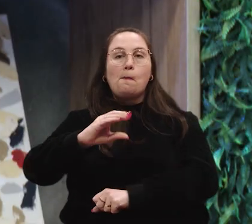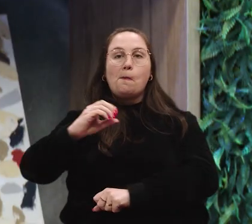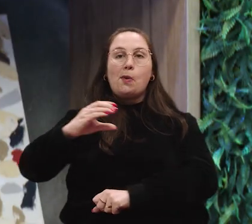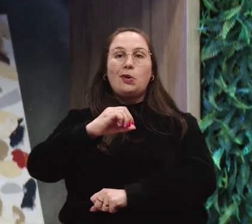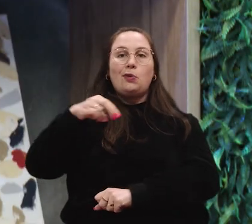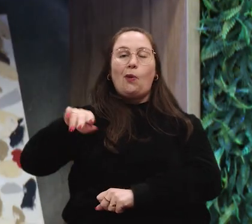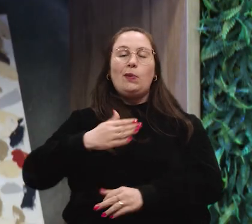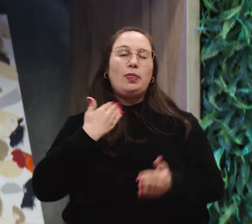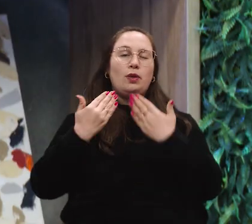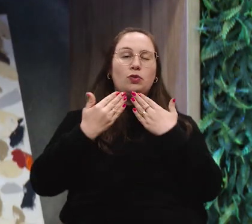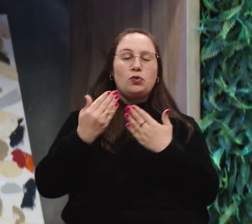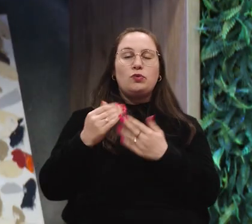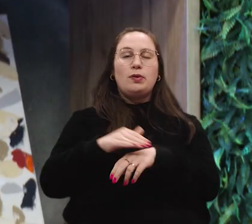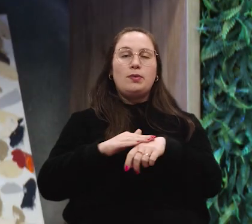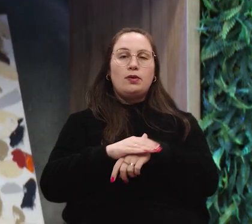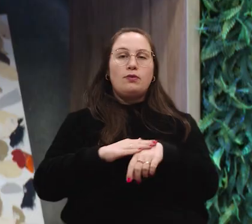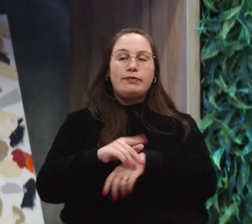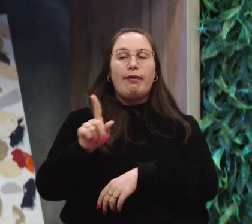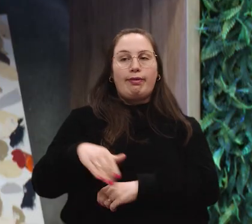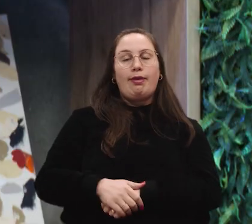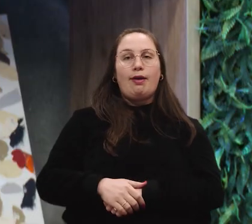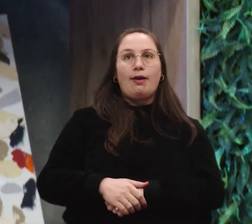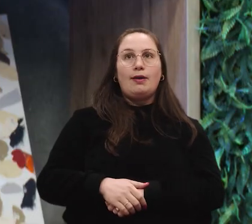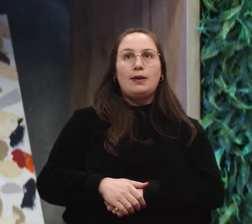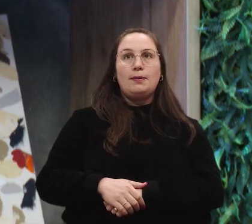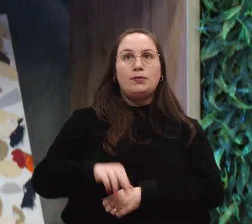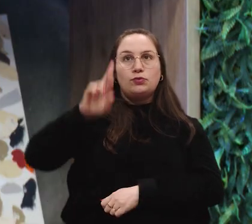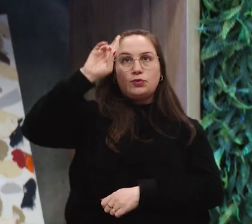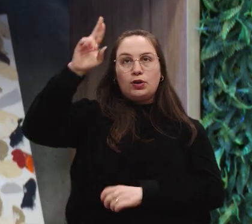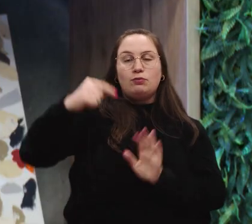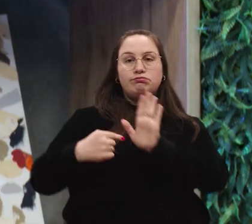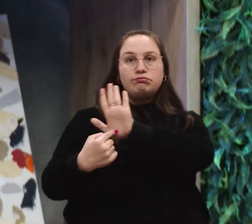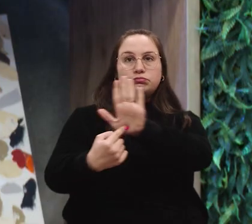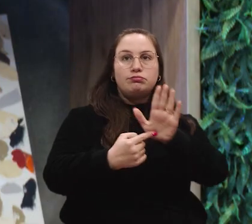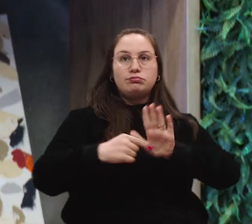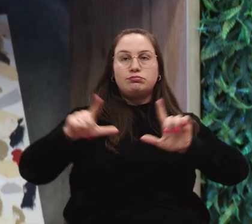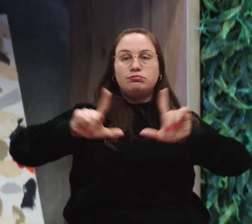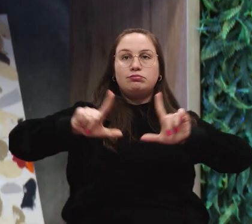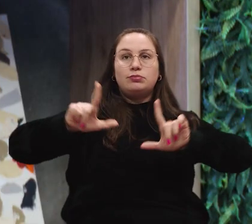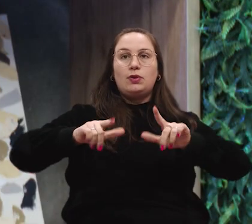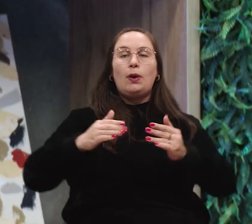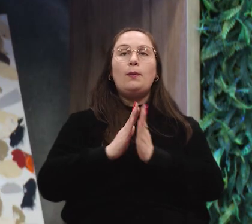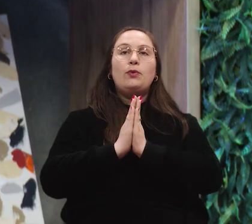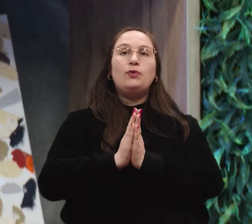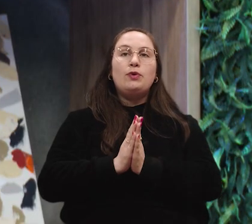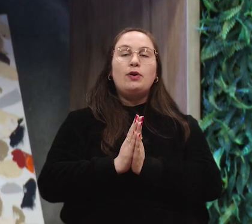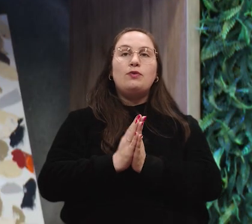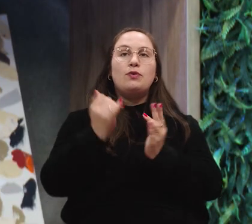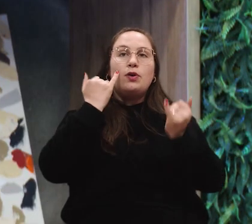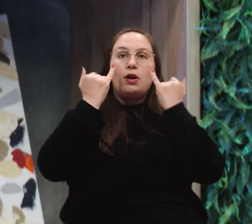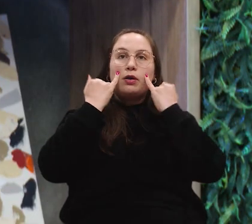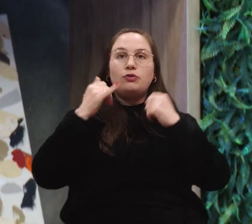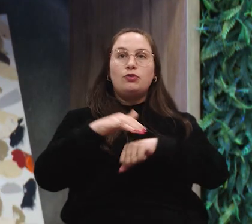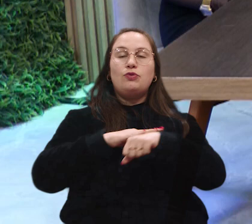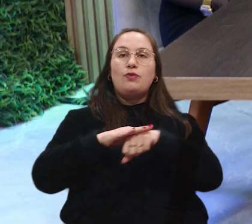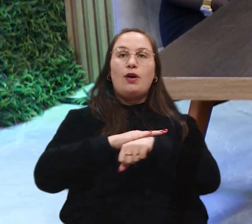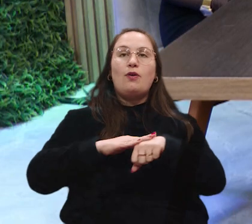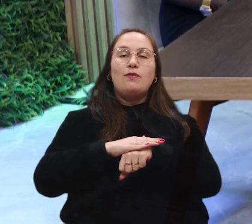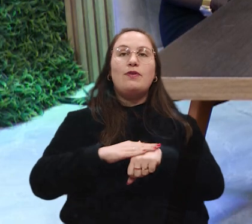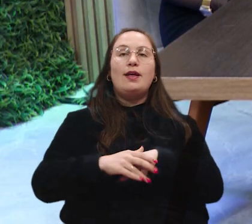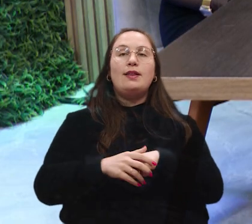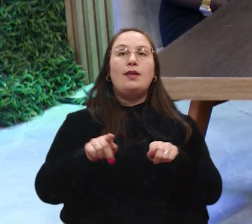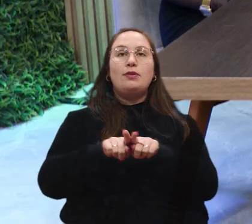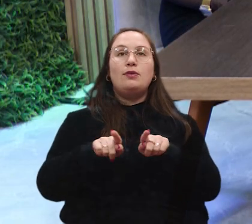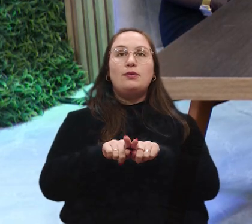alguma dúvida que quer tirar também, né, Zalza? Meu diretor, tu consegue colocar aqui na tela para a gente as informações enquanto a gente vai